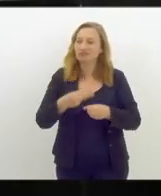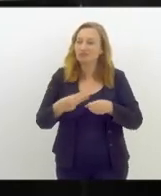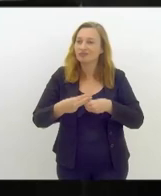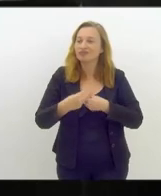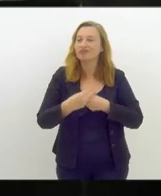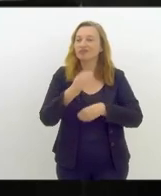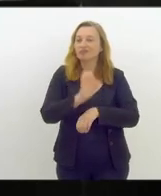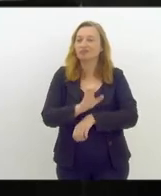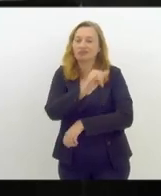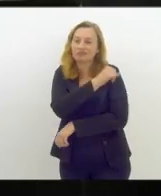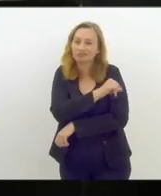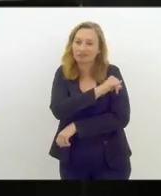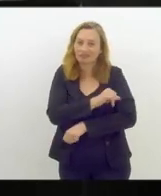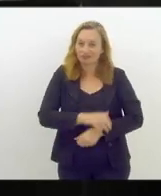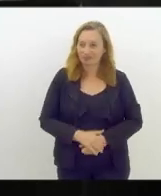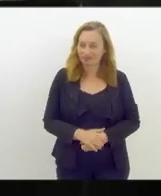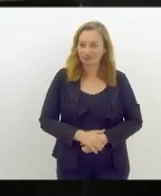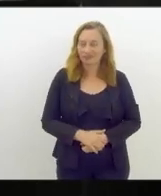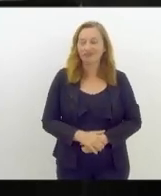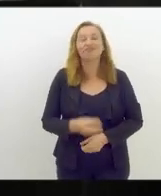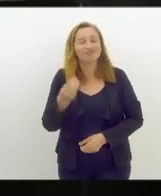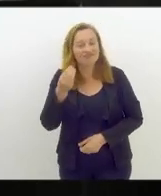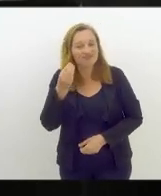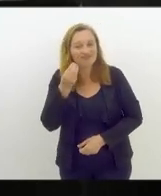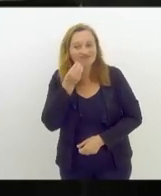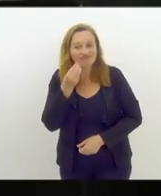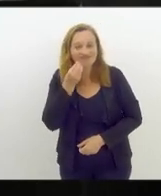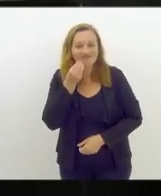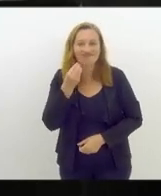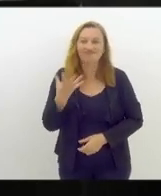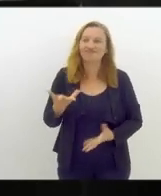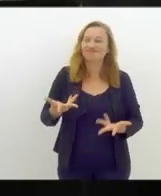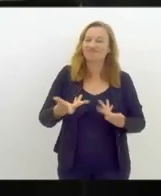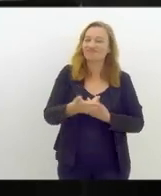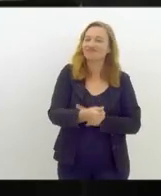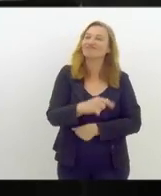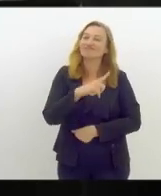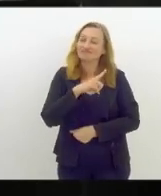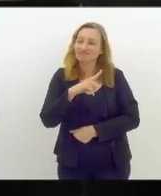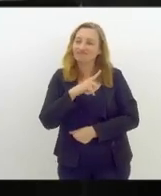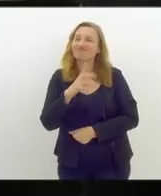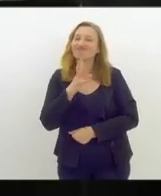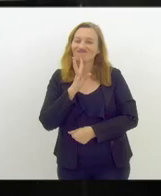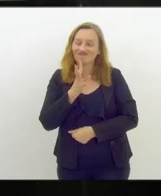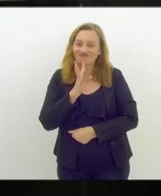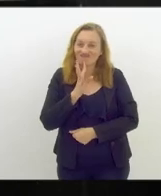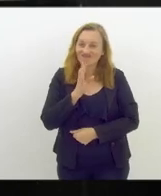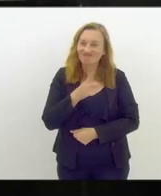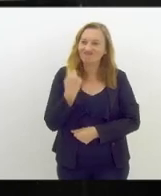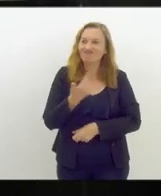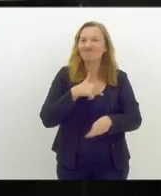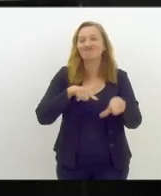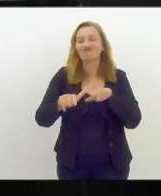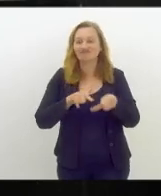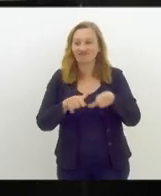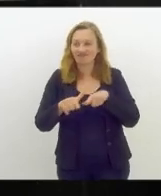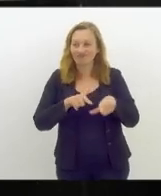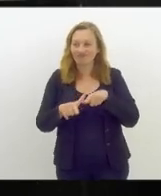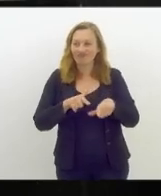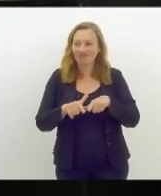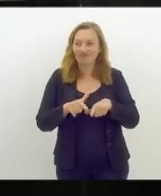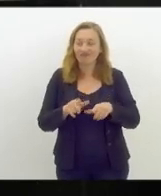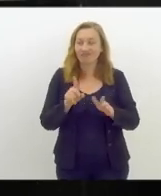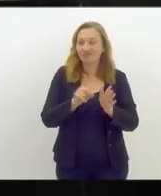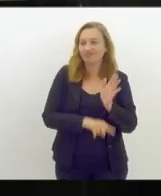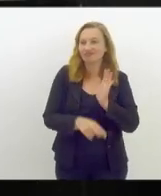do Estado do Rio de Janeiro. Uma oportunidade ímpar que tivemos no reconhecimento do nosso trabalho em menos